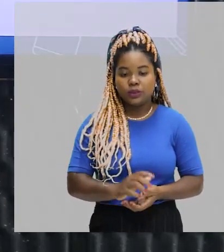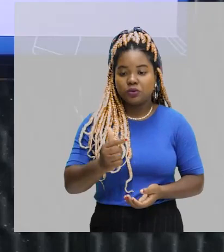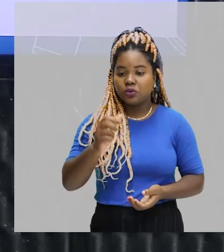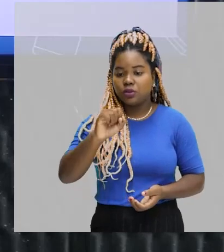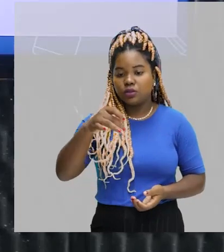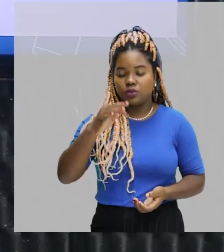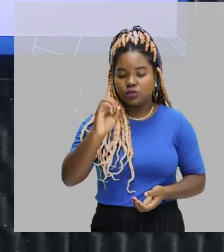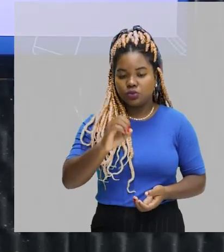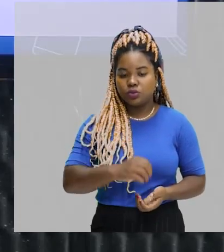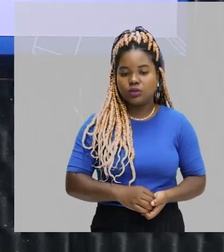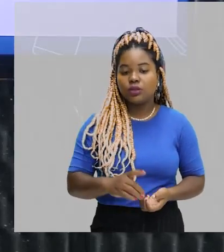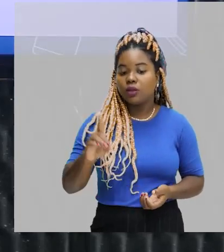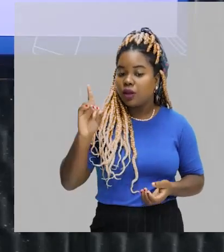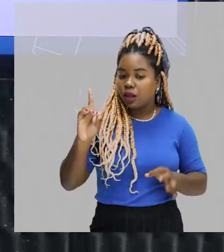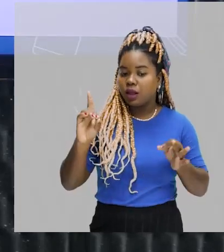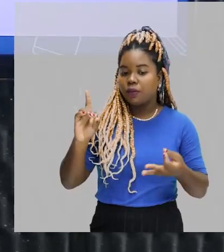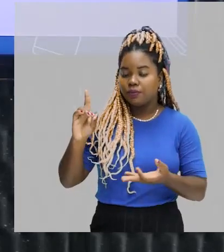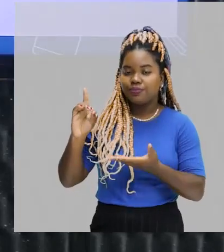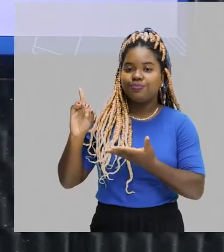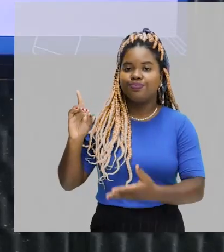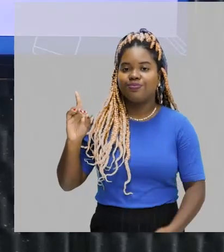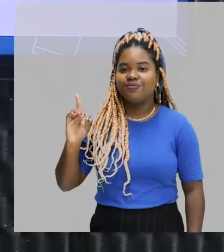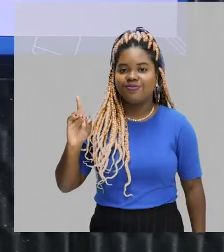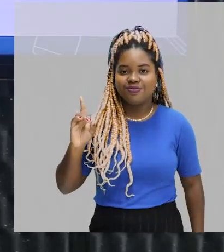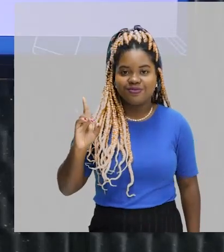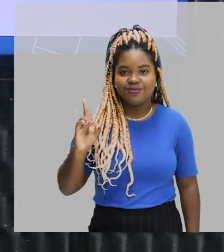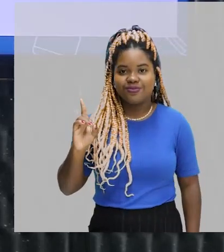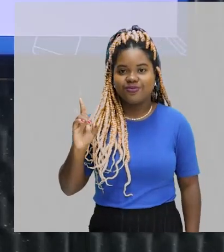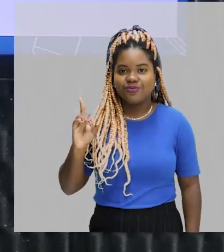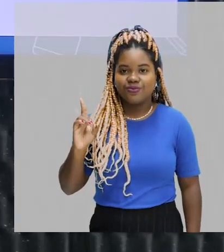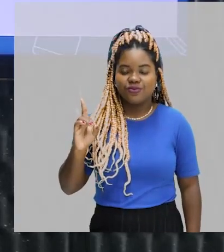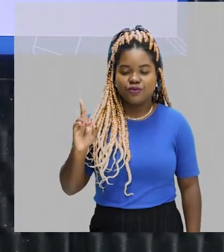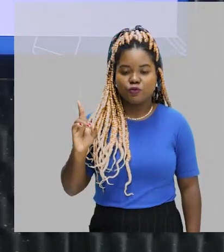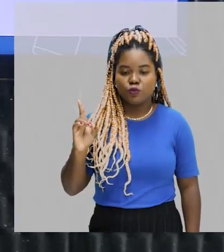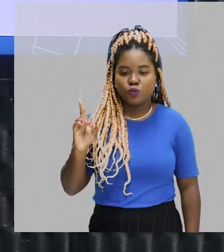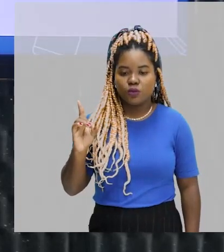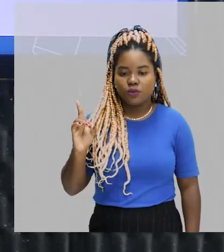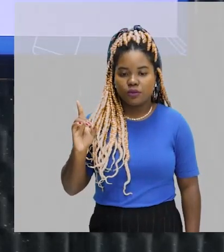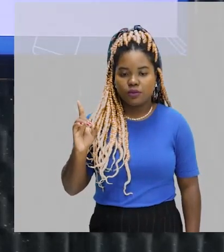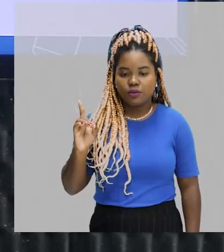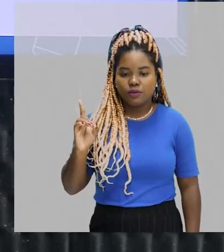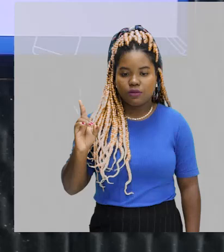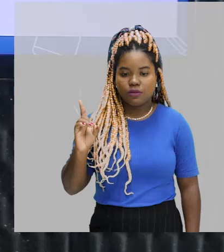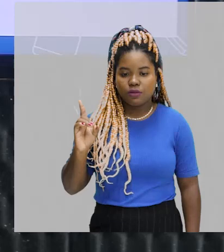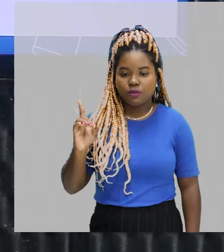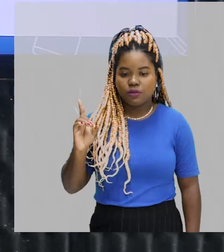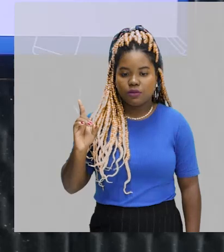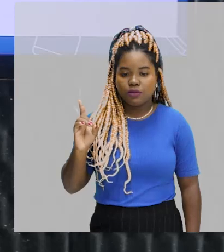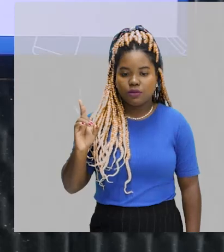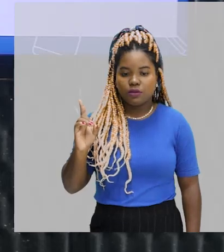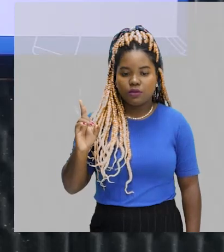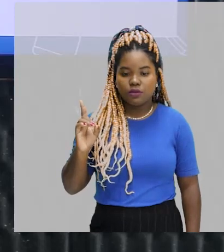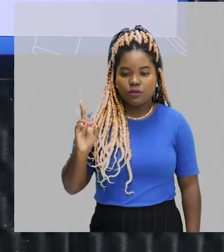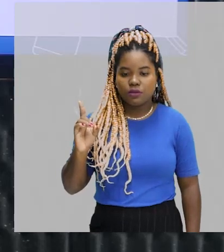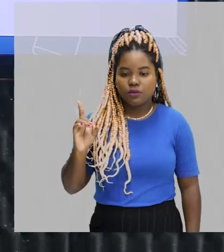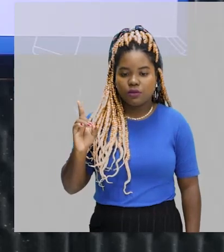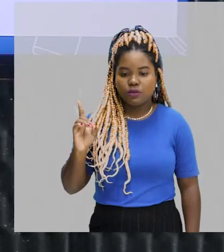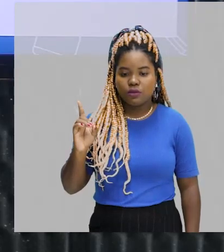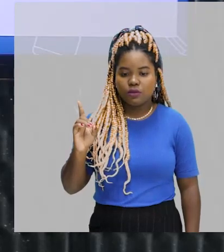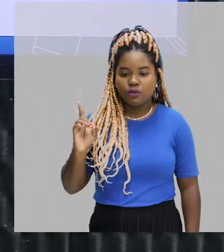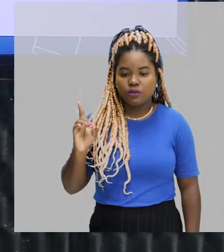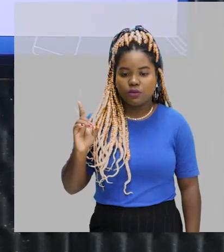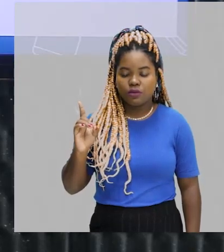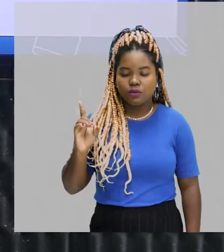Então, letra D, faz anos, né? Já faz anos. Havia neste local árvores e flores, hoje